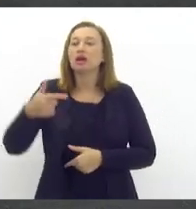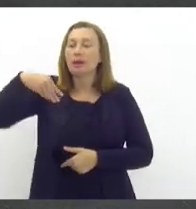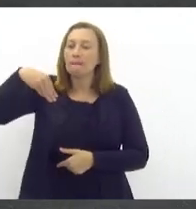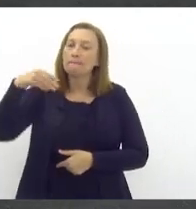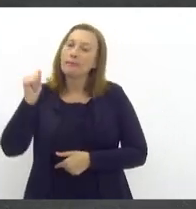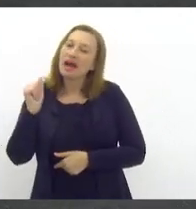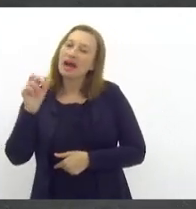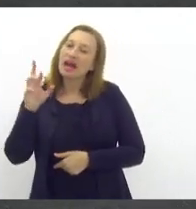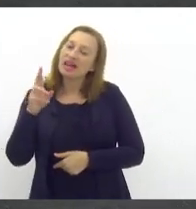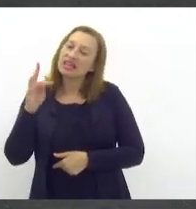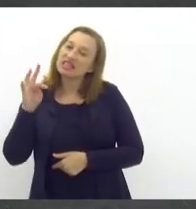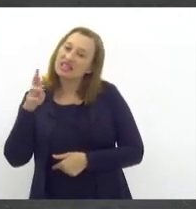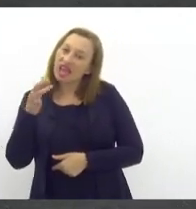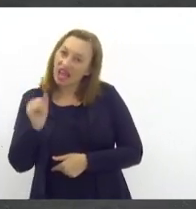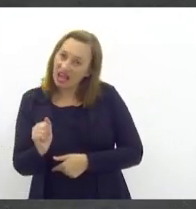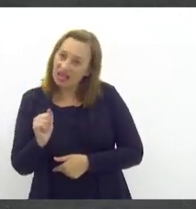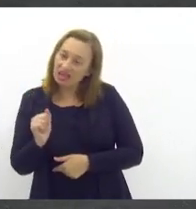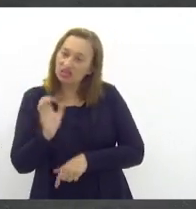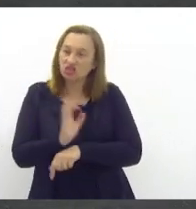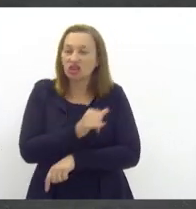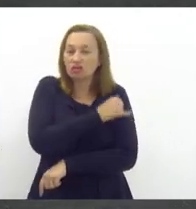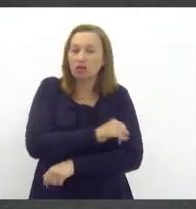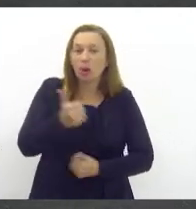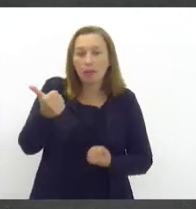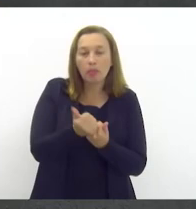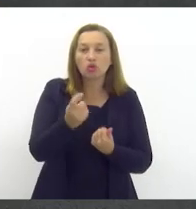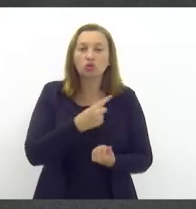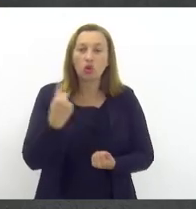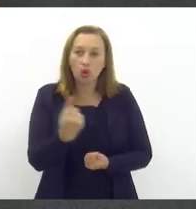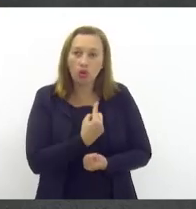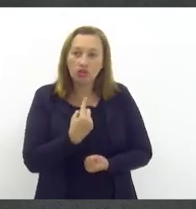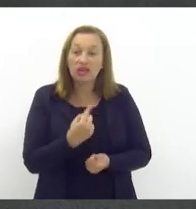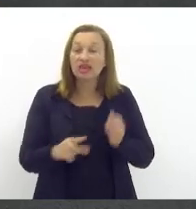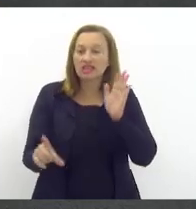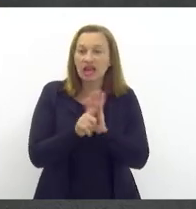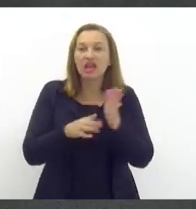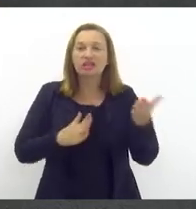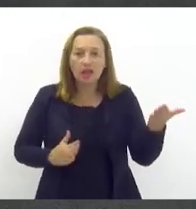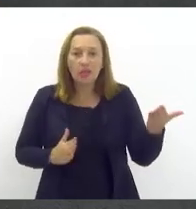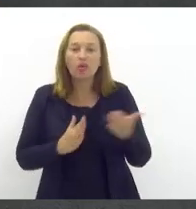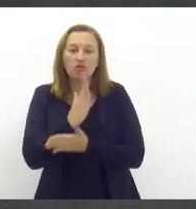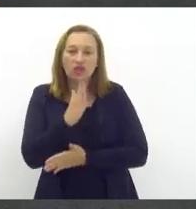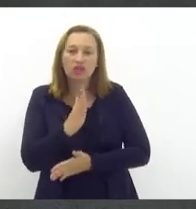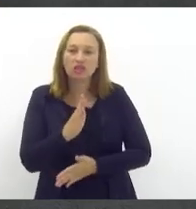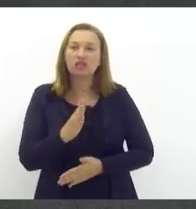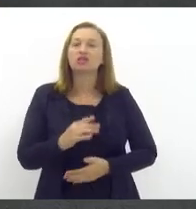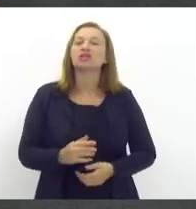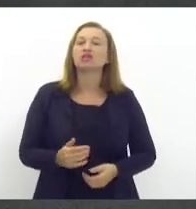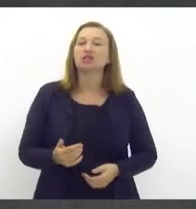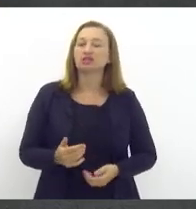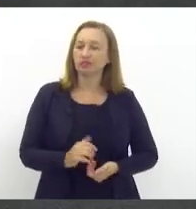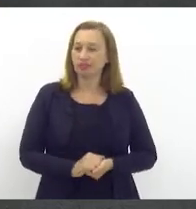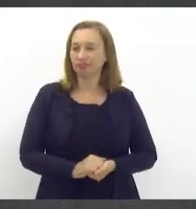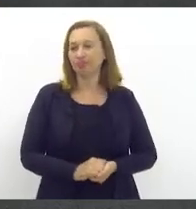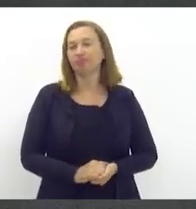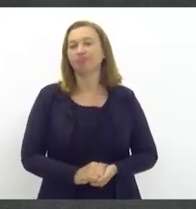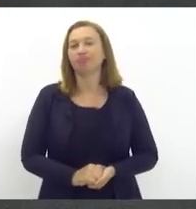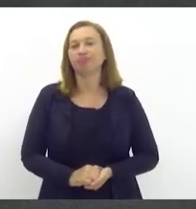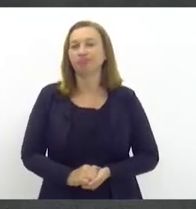pela iniciativa. Tem o nosso total apoio, que essa lei seja aprovada e que saia do papel.